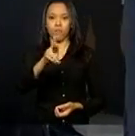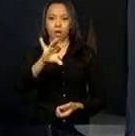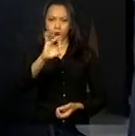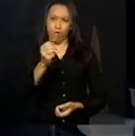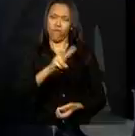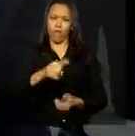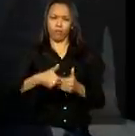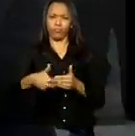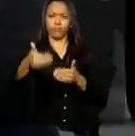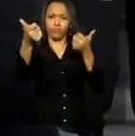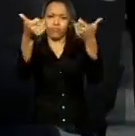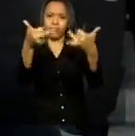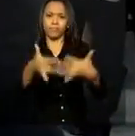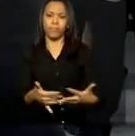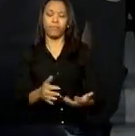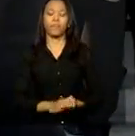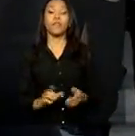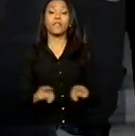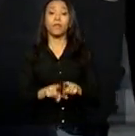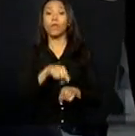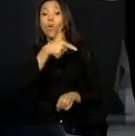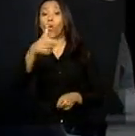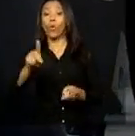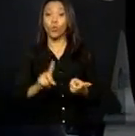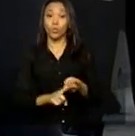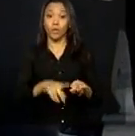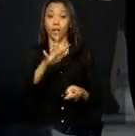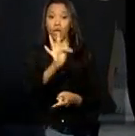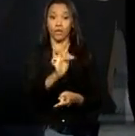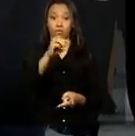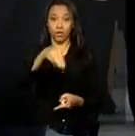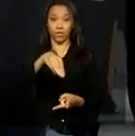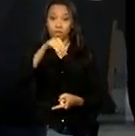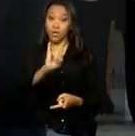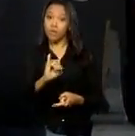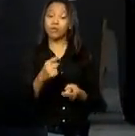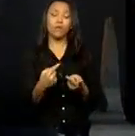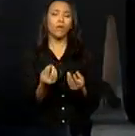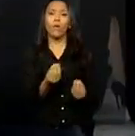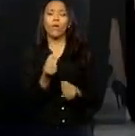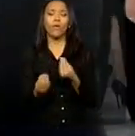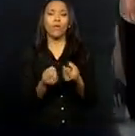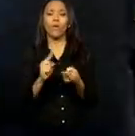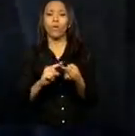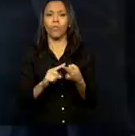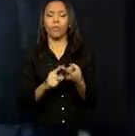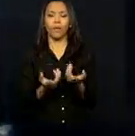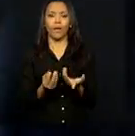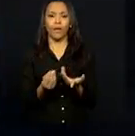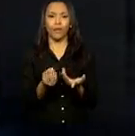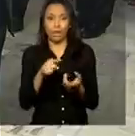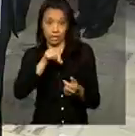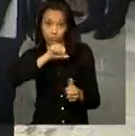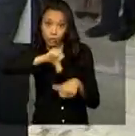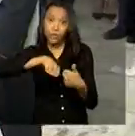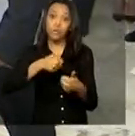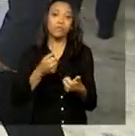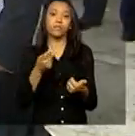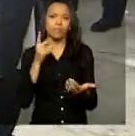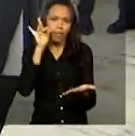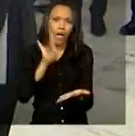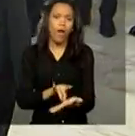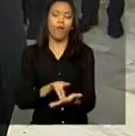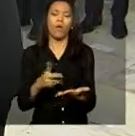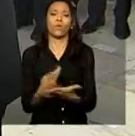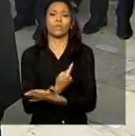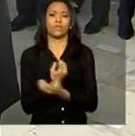dos meses. Em relação a organismos multilaterais como o FMI, quais são as reais chances, né, dessa mudança se concretizar?